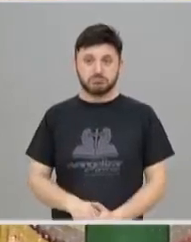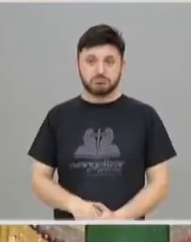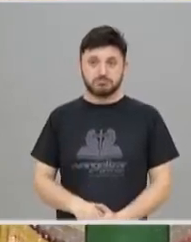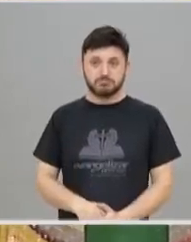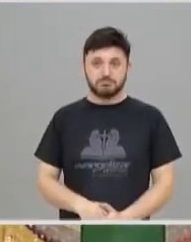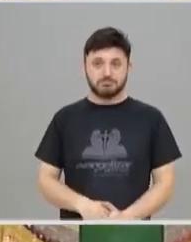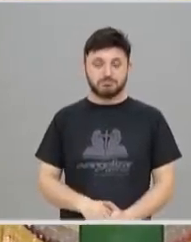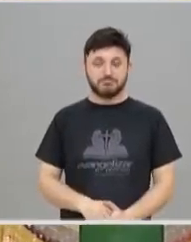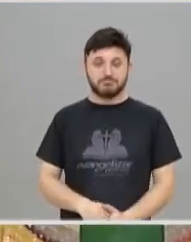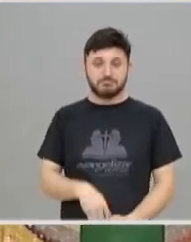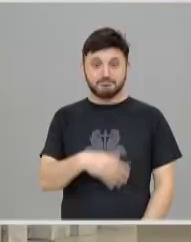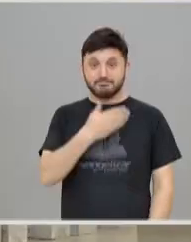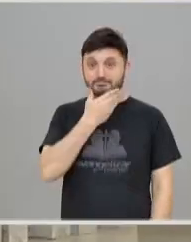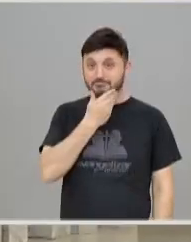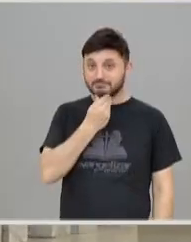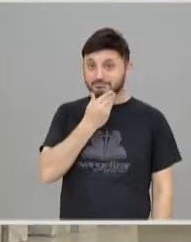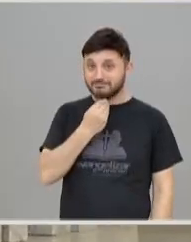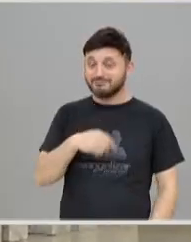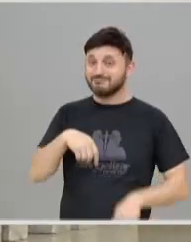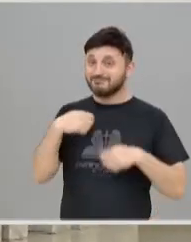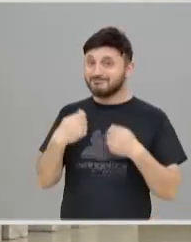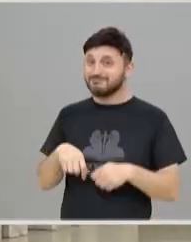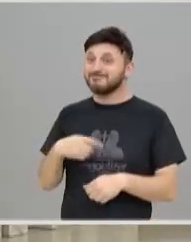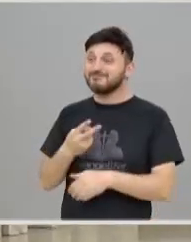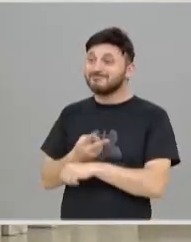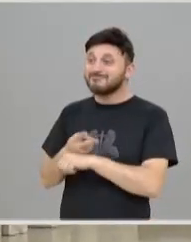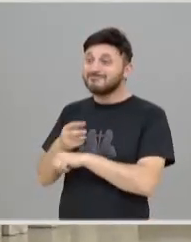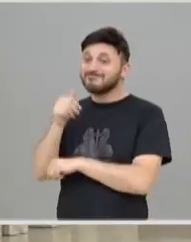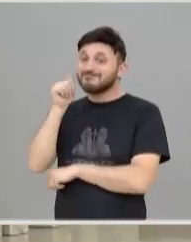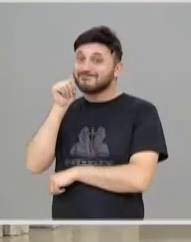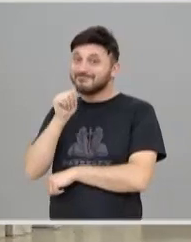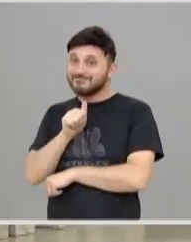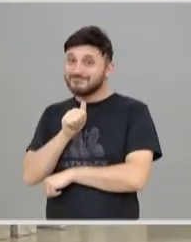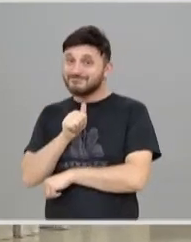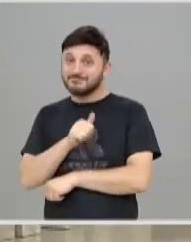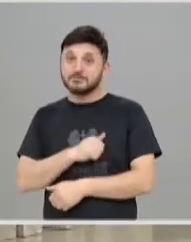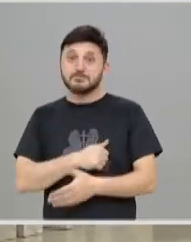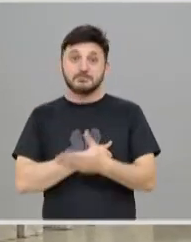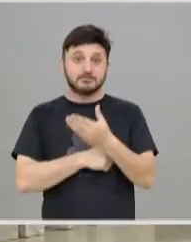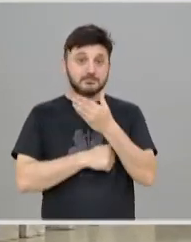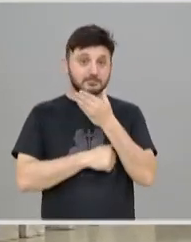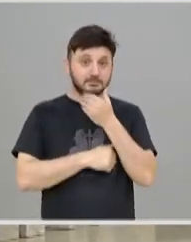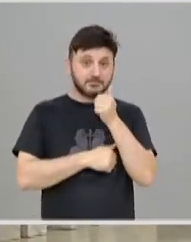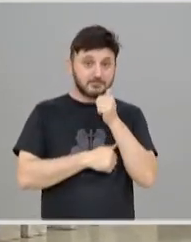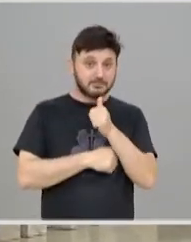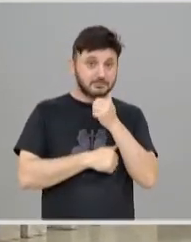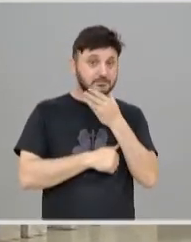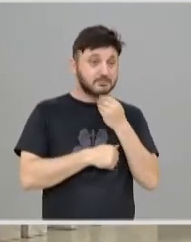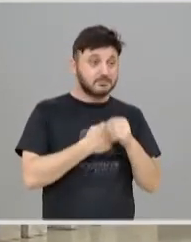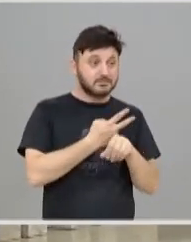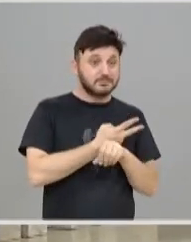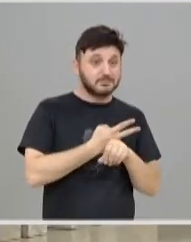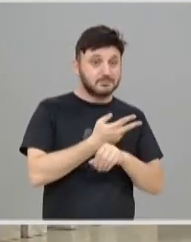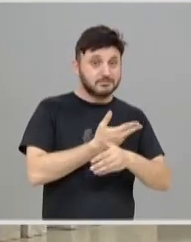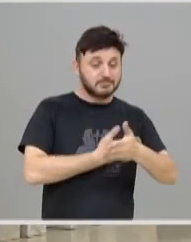O homem tem que procurar uma mulher, e a mulher procurar um homem.